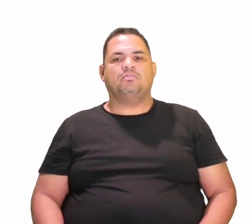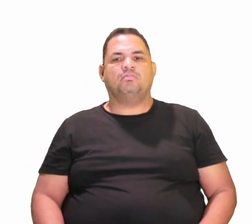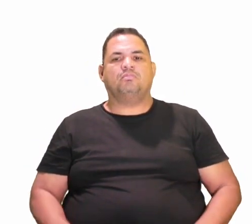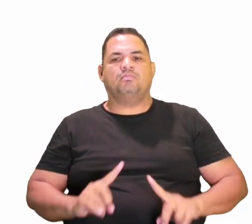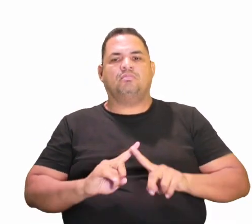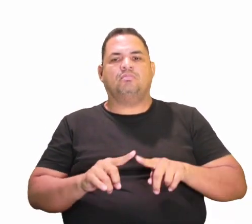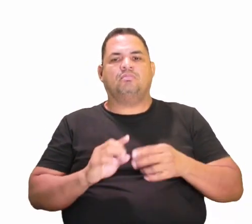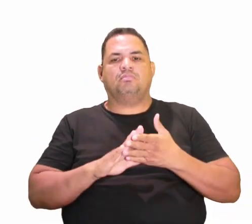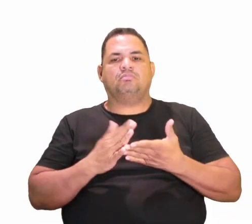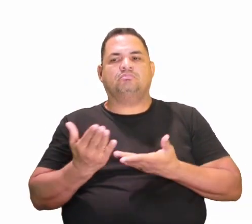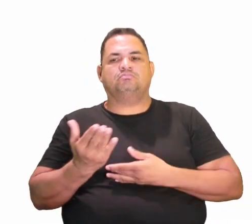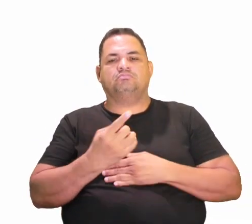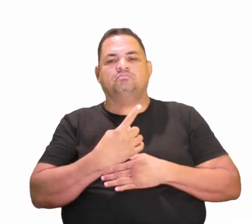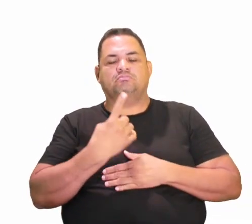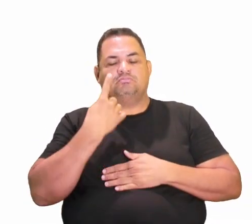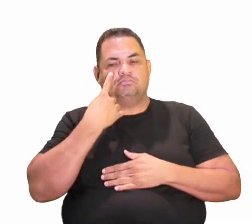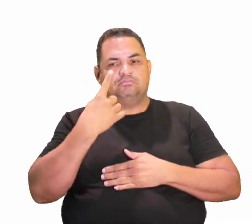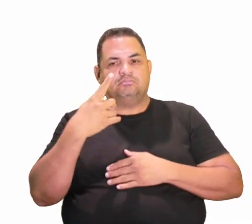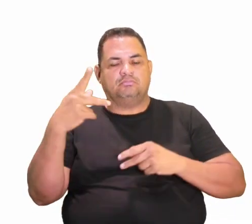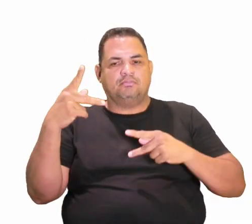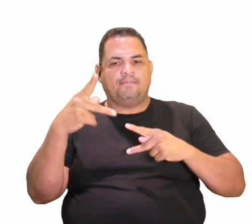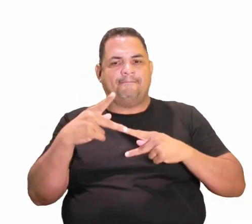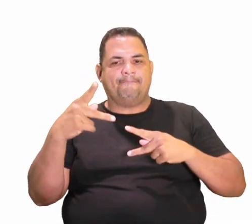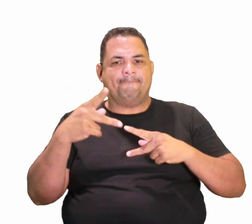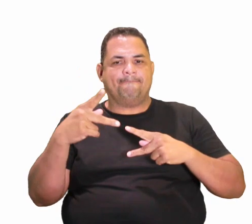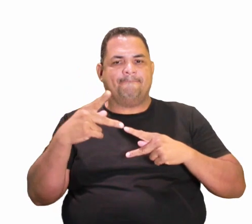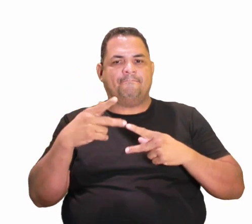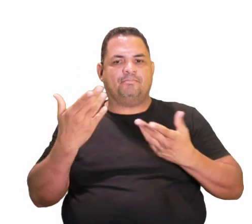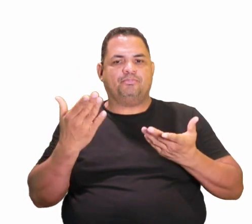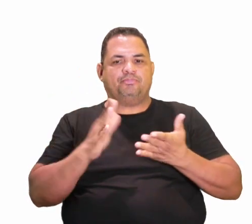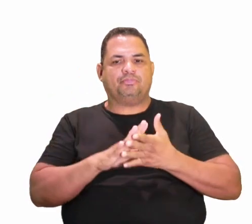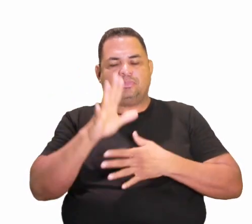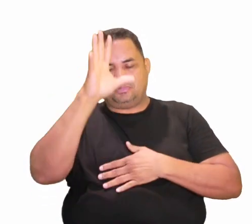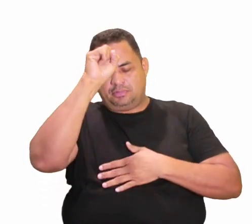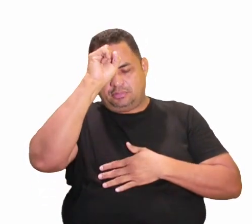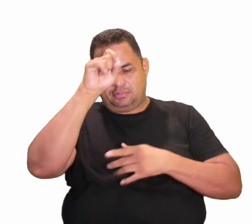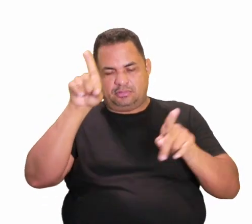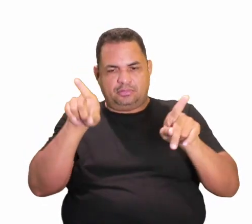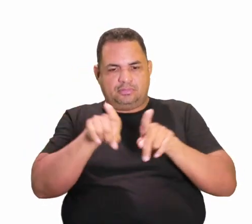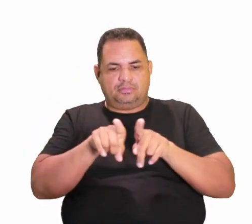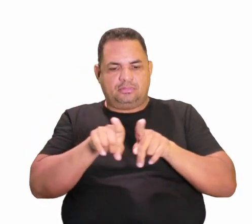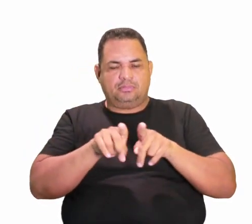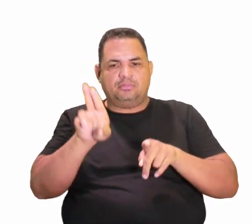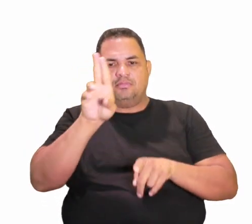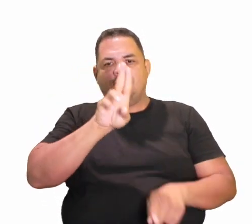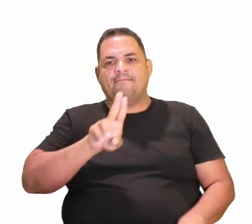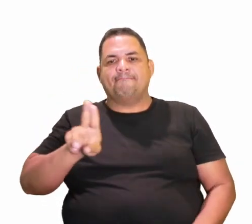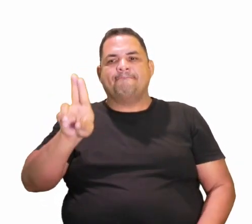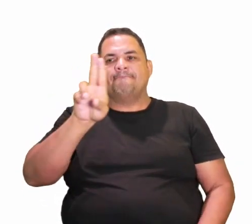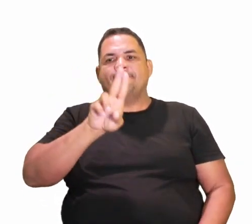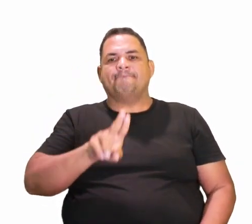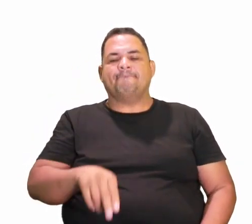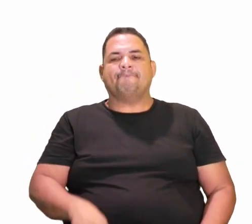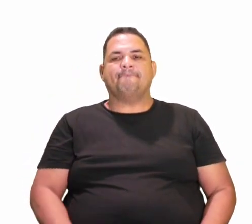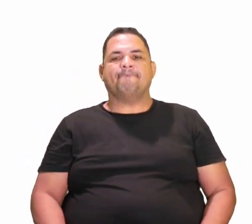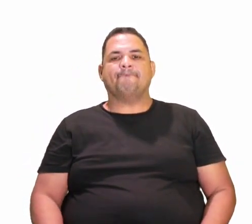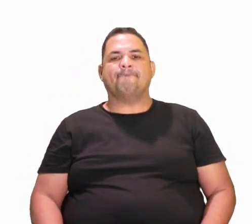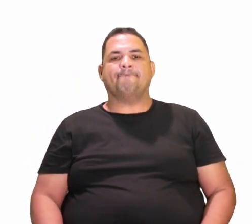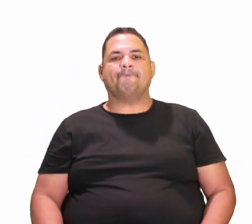como a gente só tá vendo a preposição in nessa aula, e a gente aprendeu que ela também é usada, além de ser